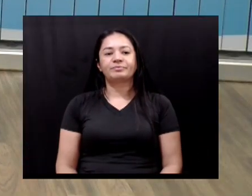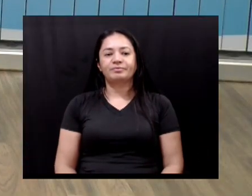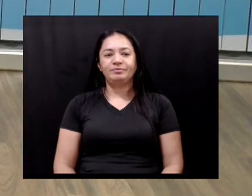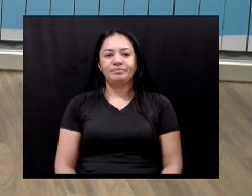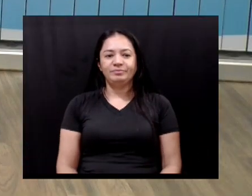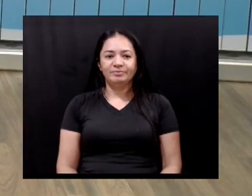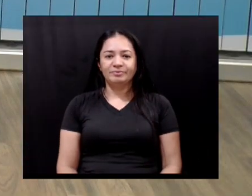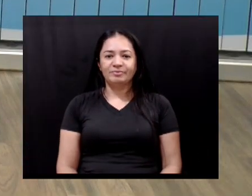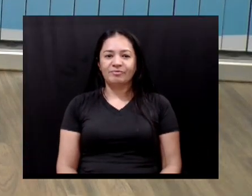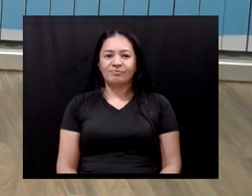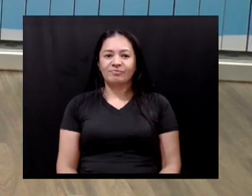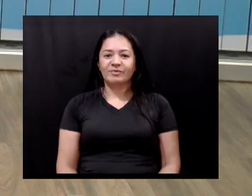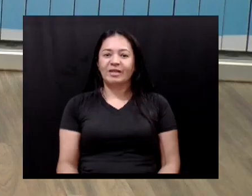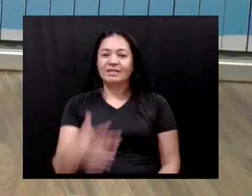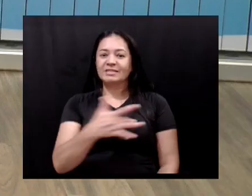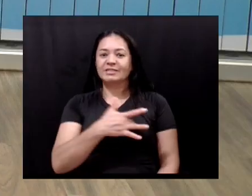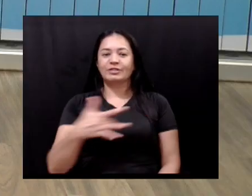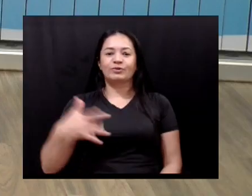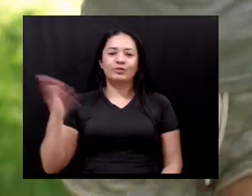Agora.